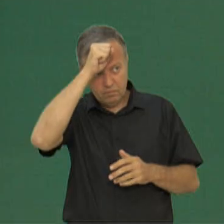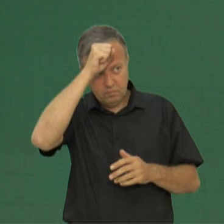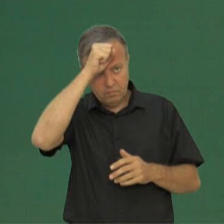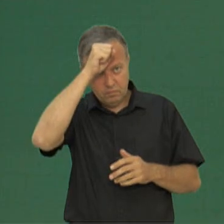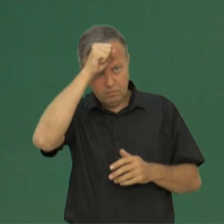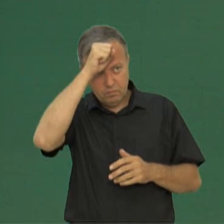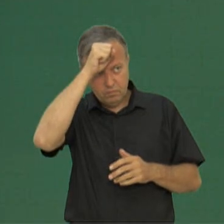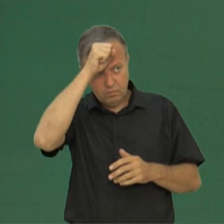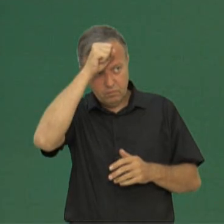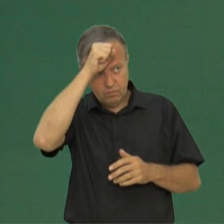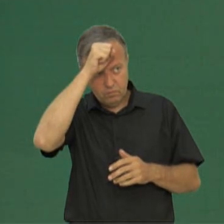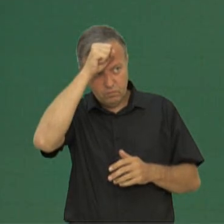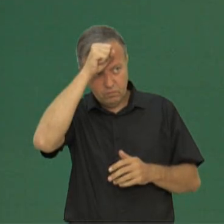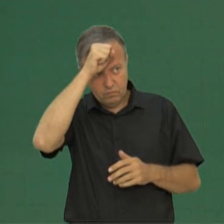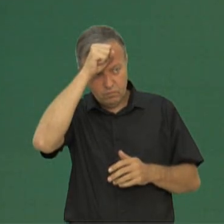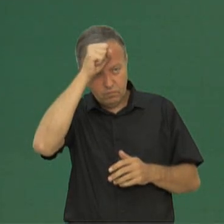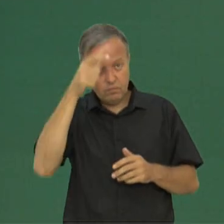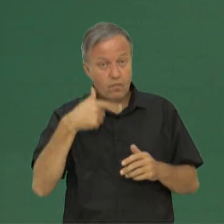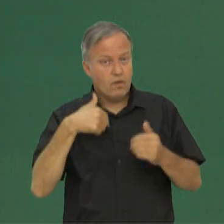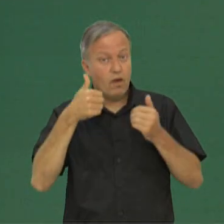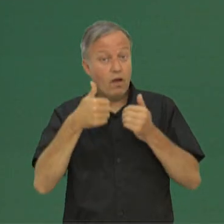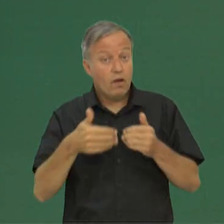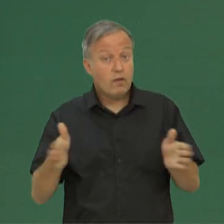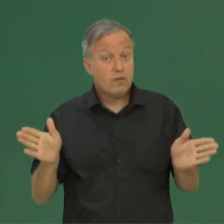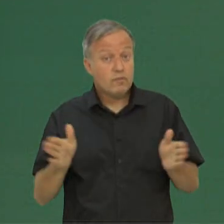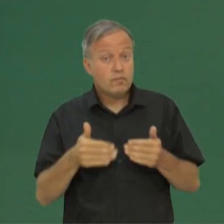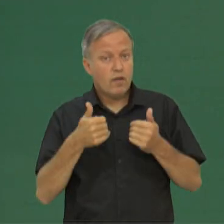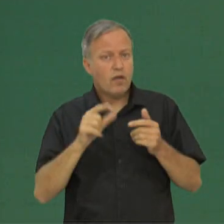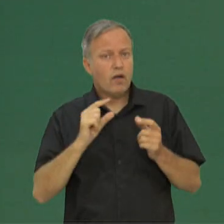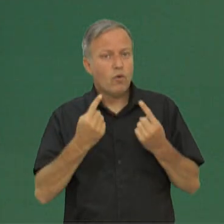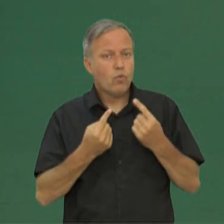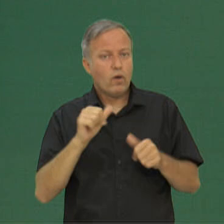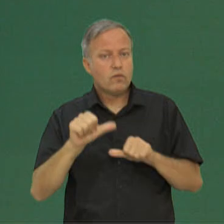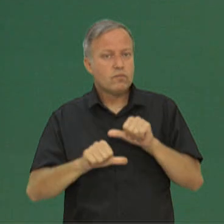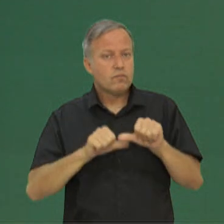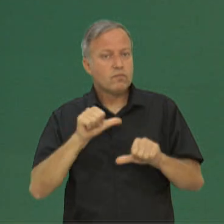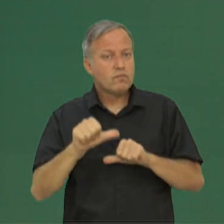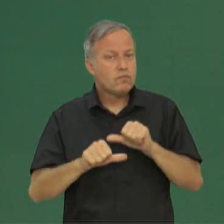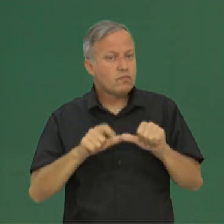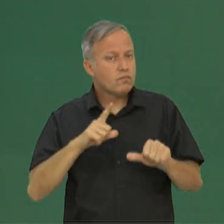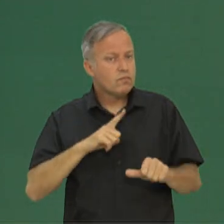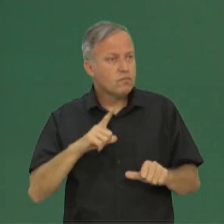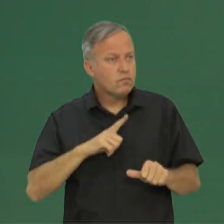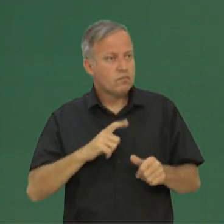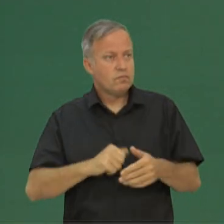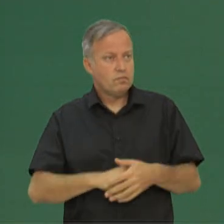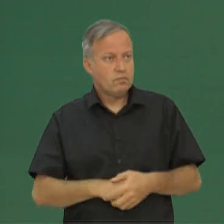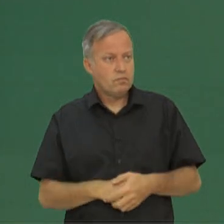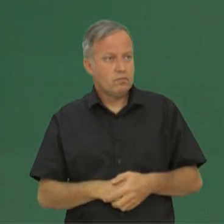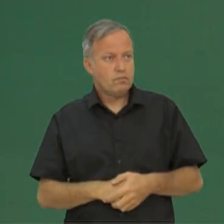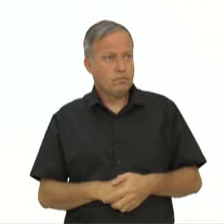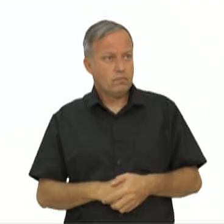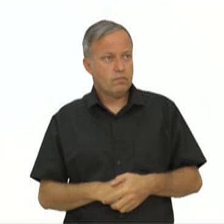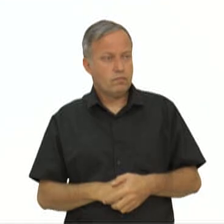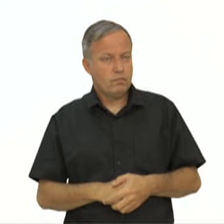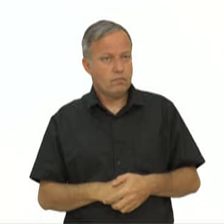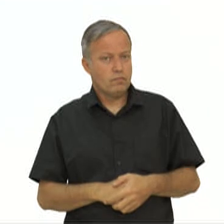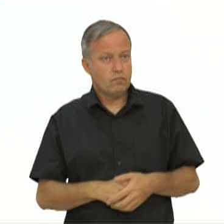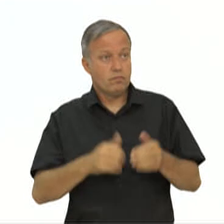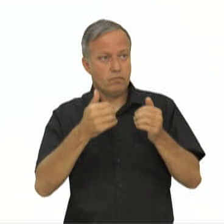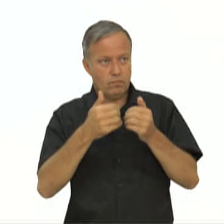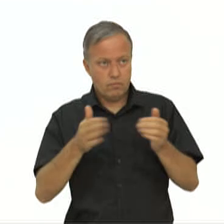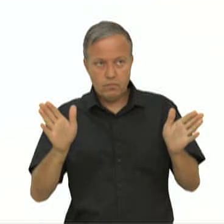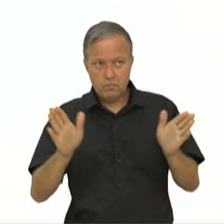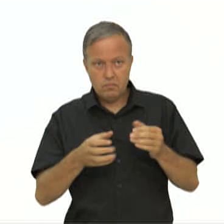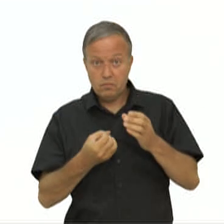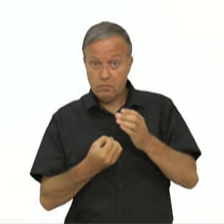sobre a parte aí do balé, qual que foram as mudanças que tivemos? Vamos lá? Vou ler com vocês. O balé foi criado